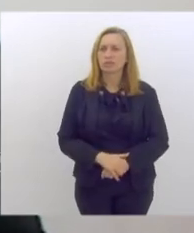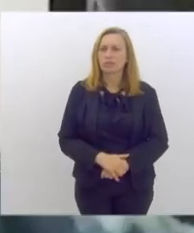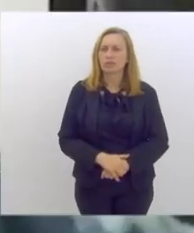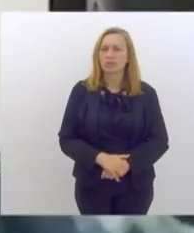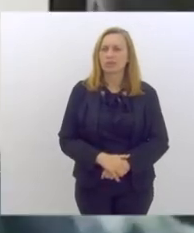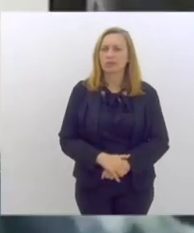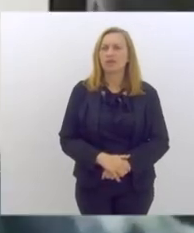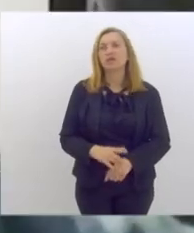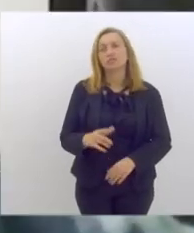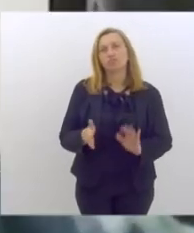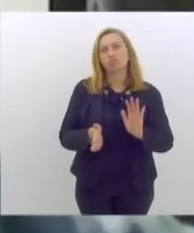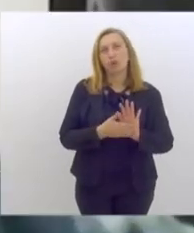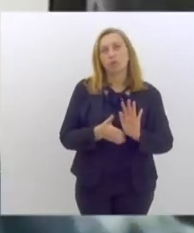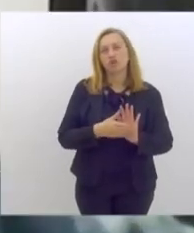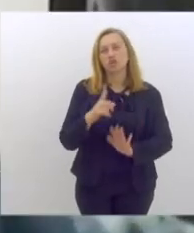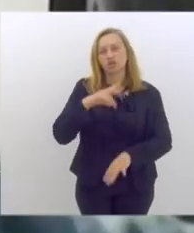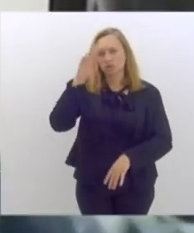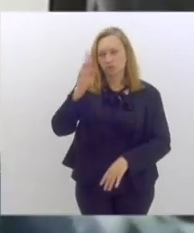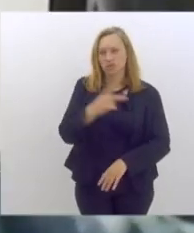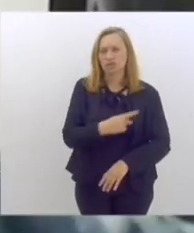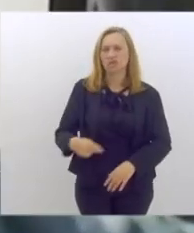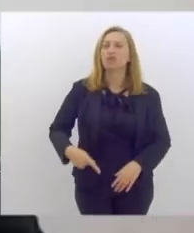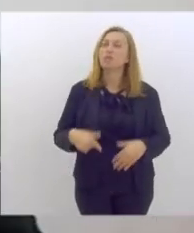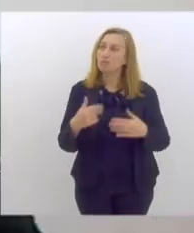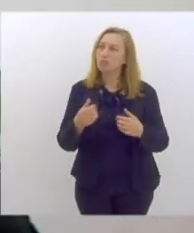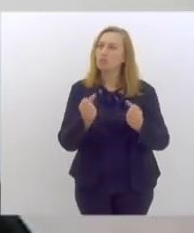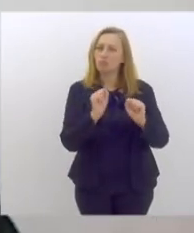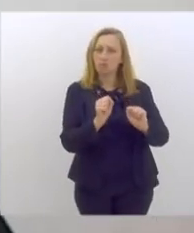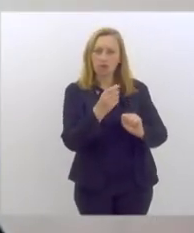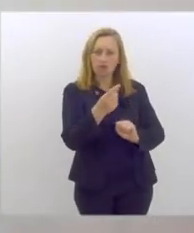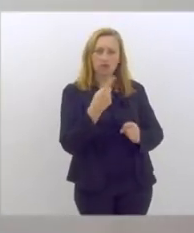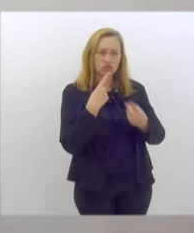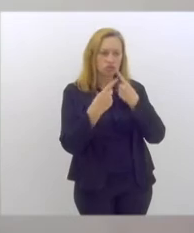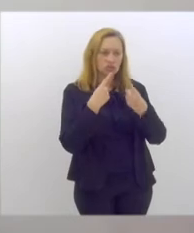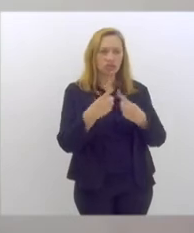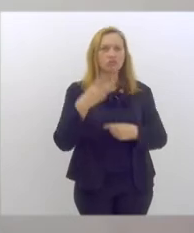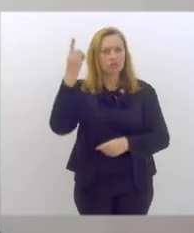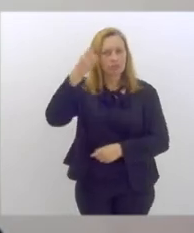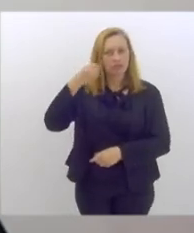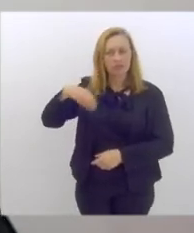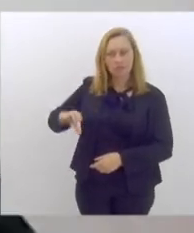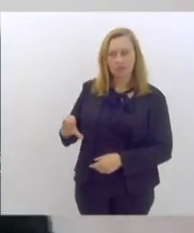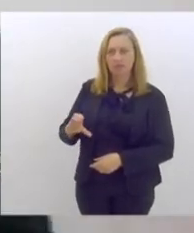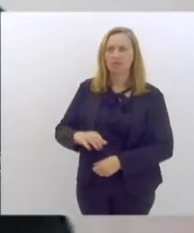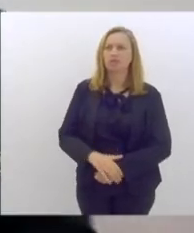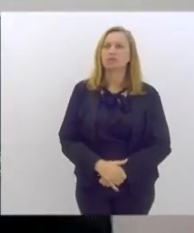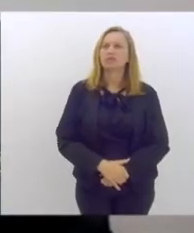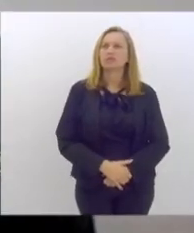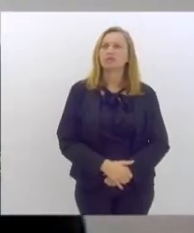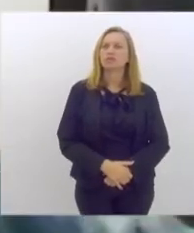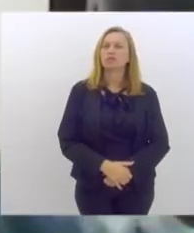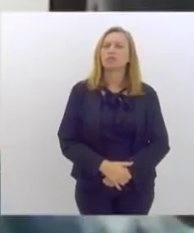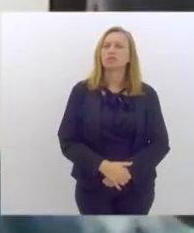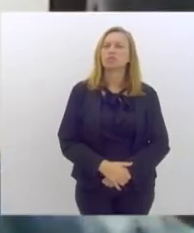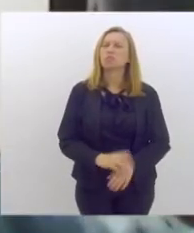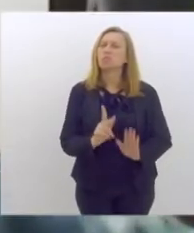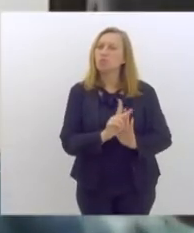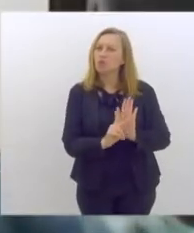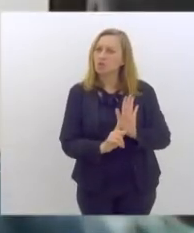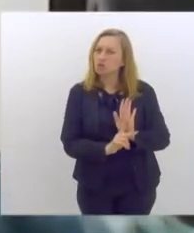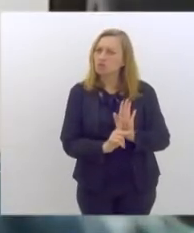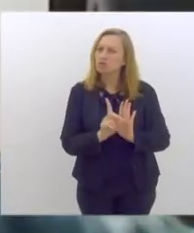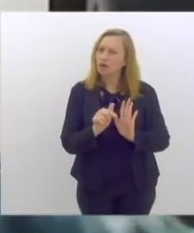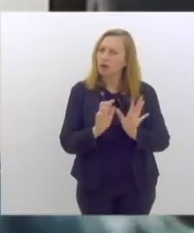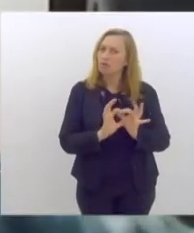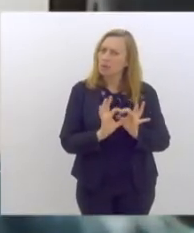eu tenho uma proposta Presidente hoje não discussão deputado Carlos minc O projeto